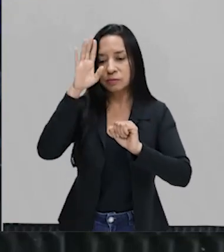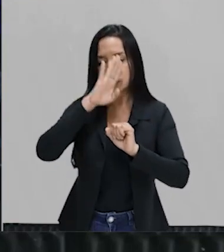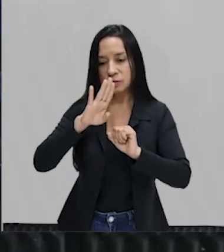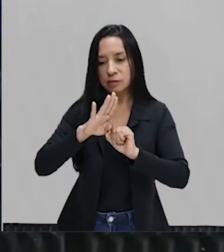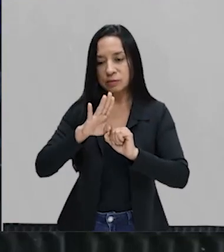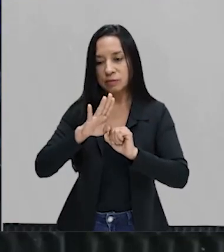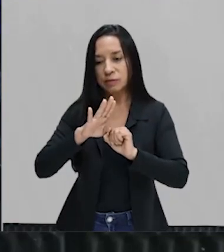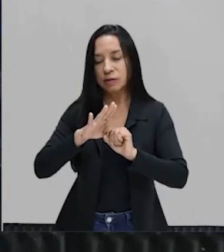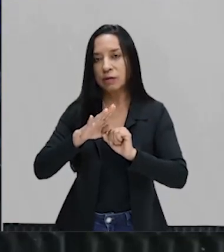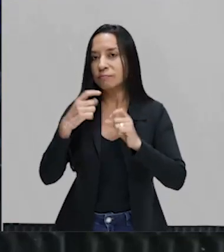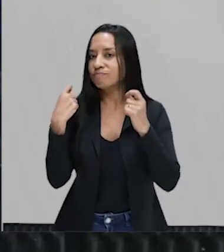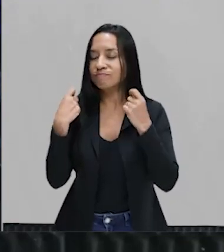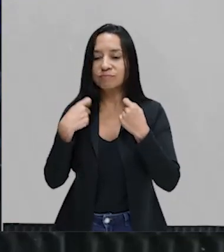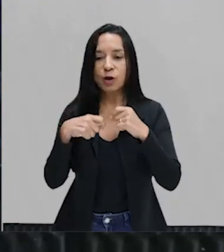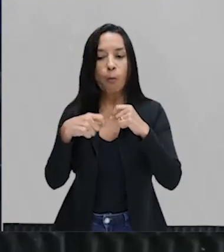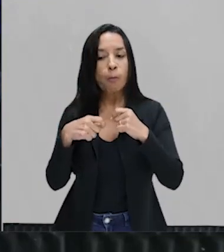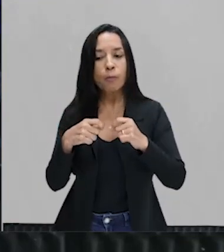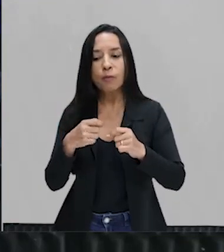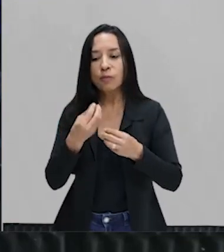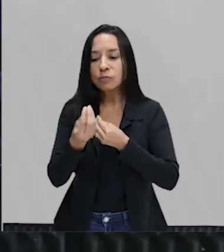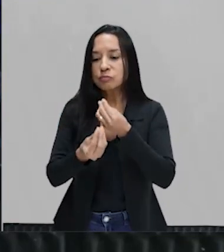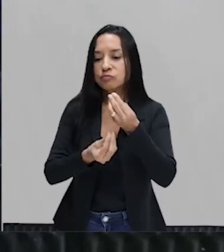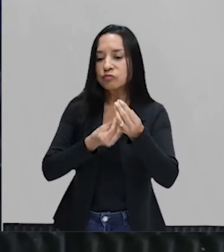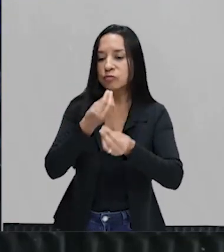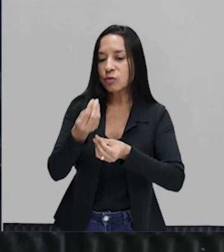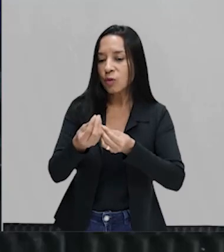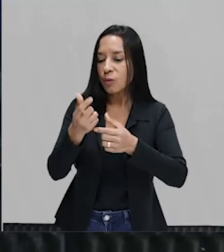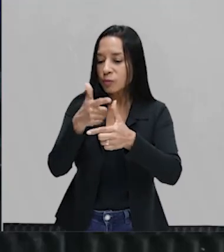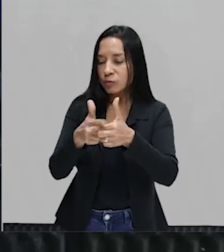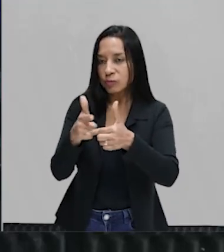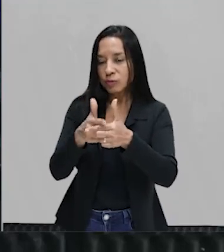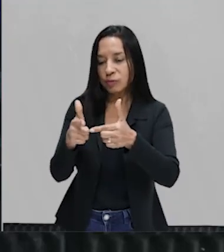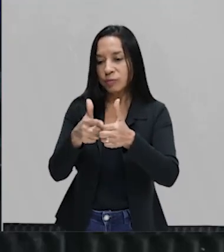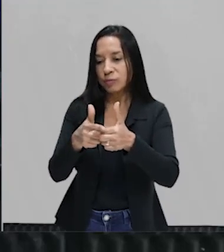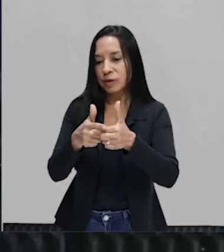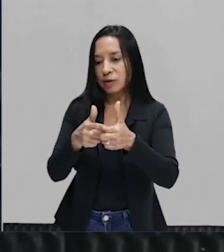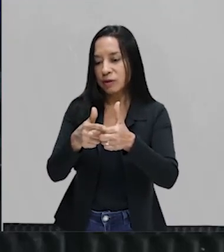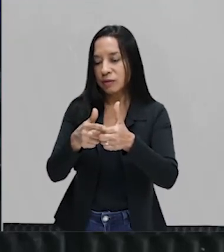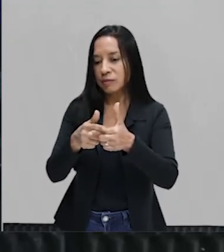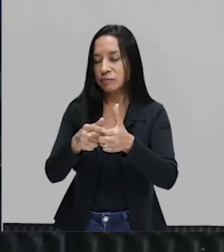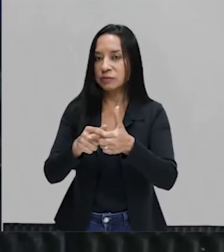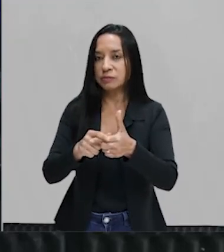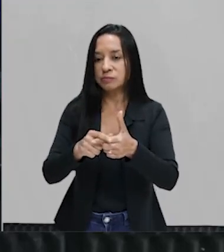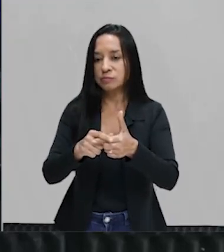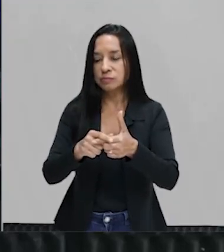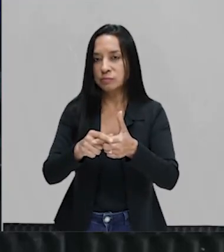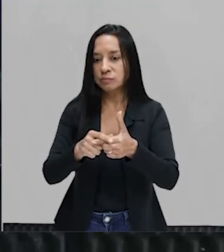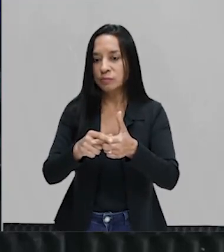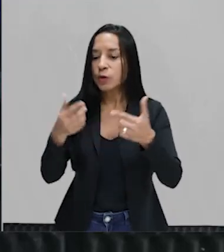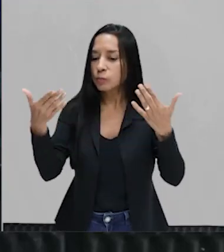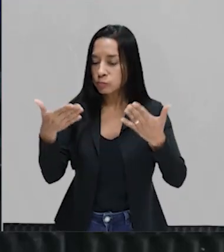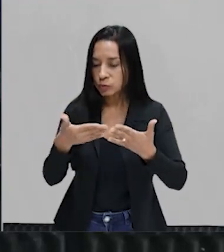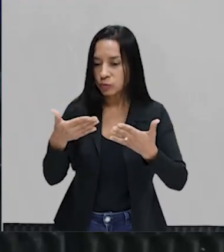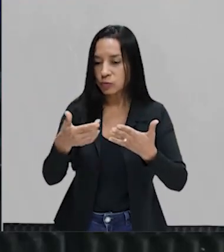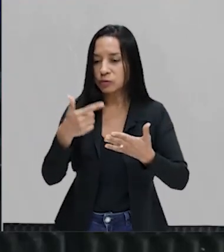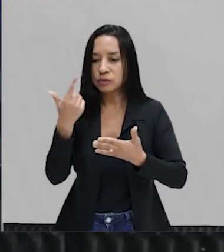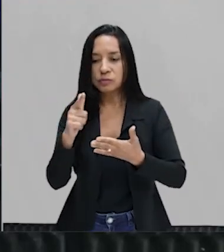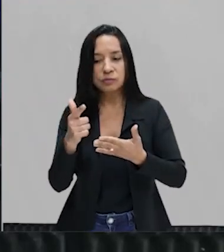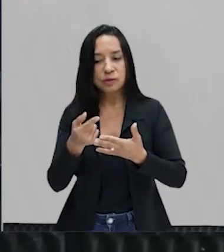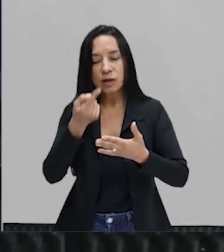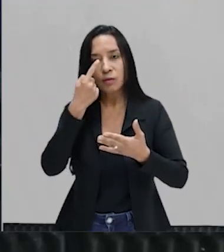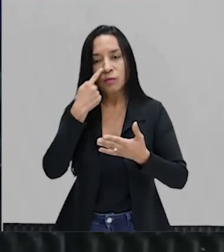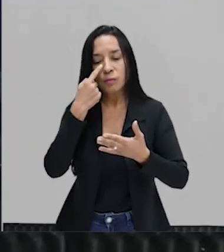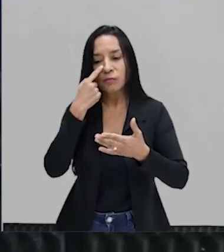nenhuma, os problemas dos aspectos presente atualmente, não se tem como analisar